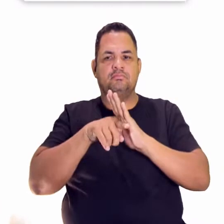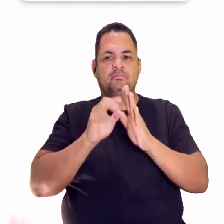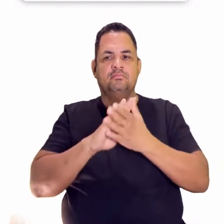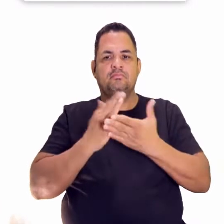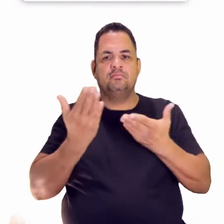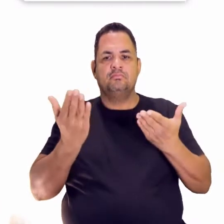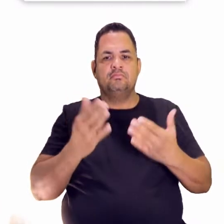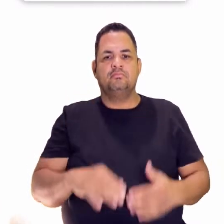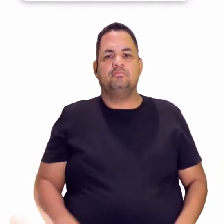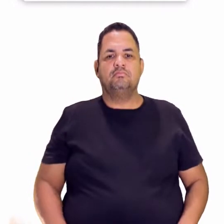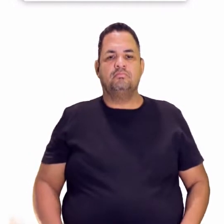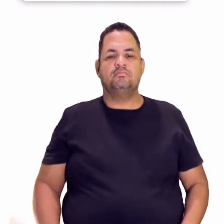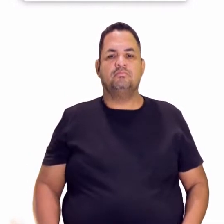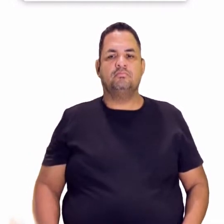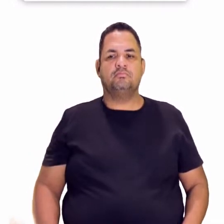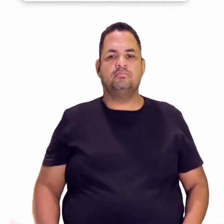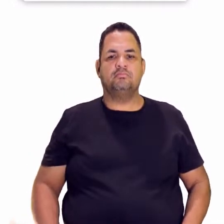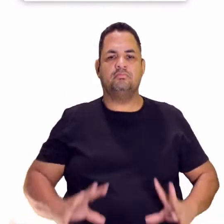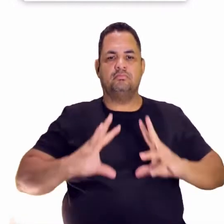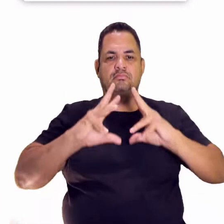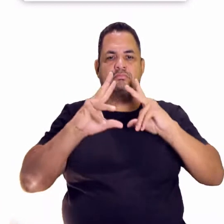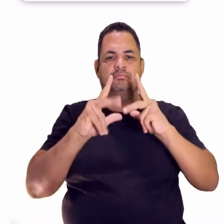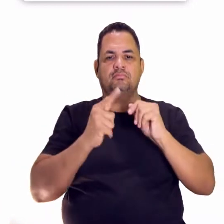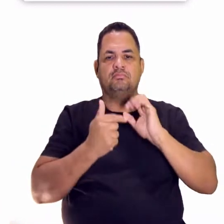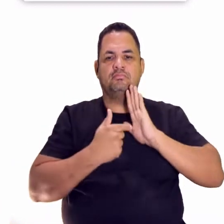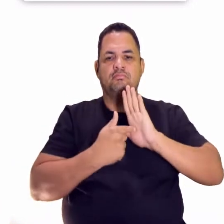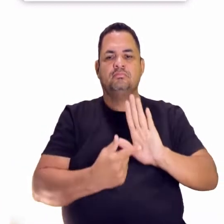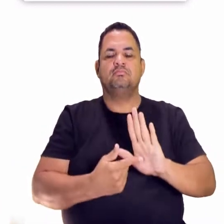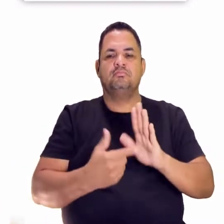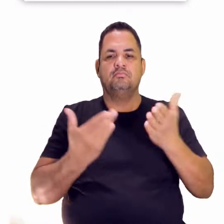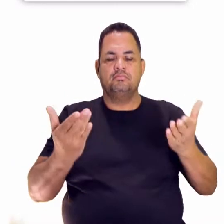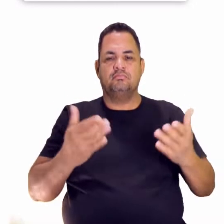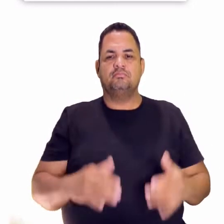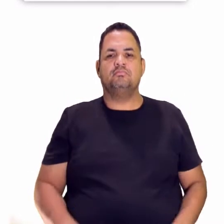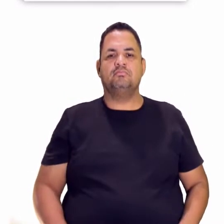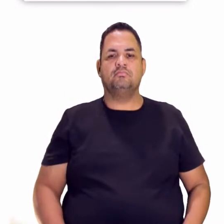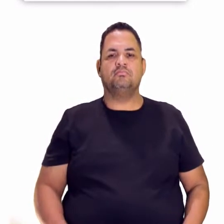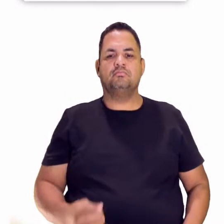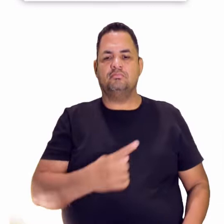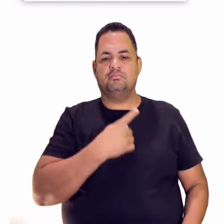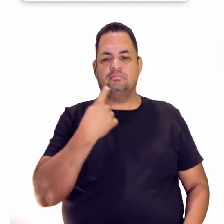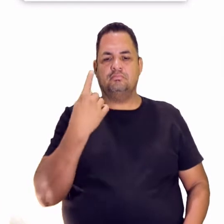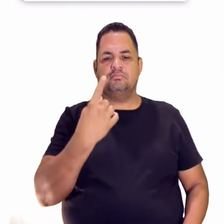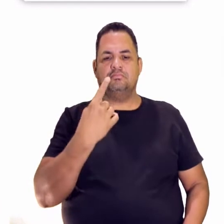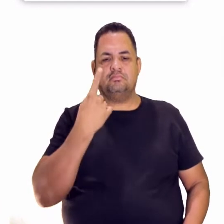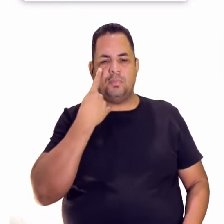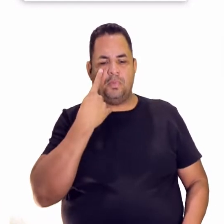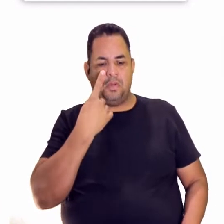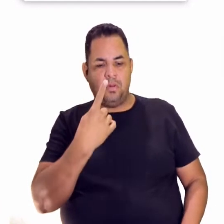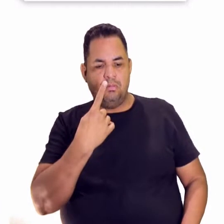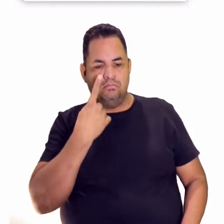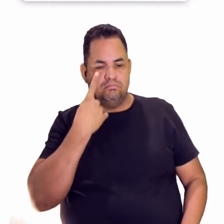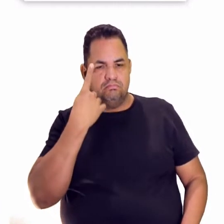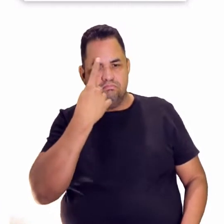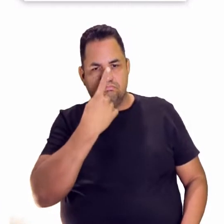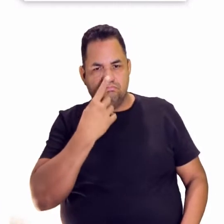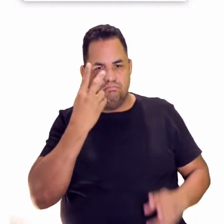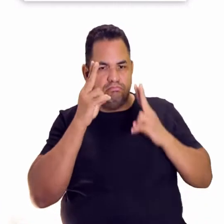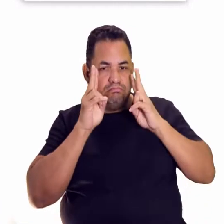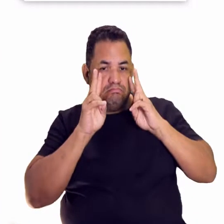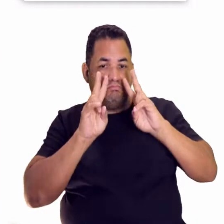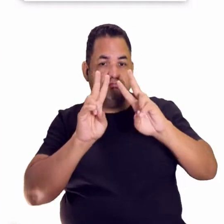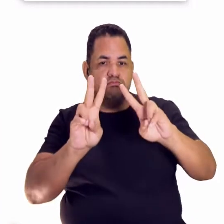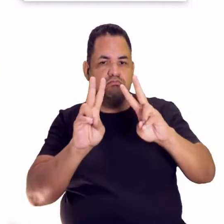obras artísticas. Tudo aquilo que se apresenta para a nossa apreciação, para a nossa